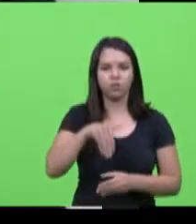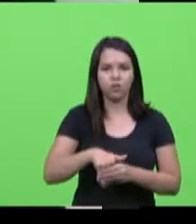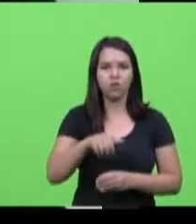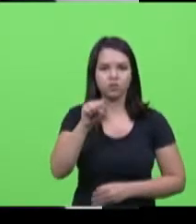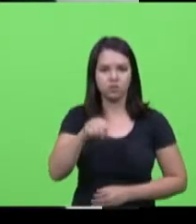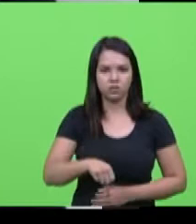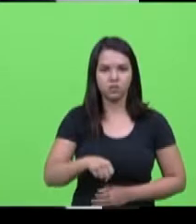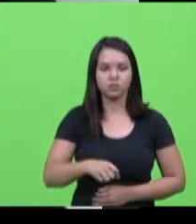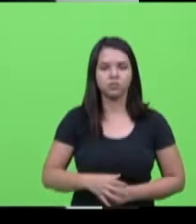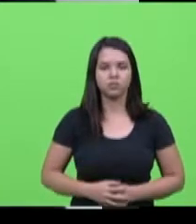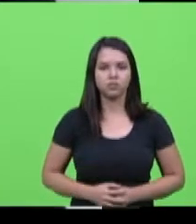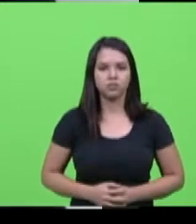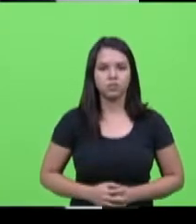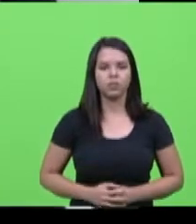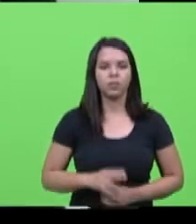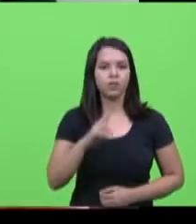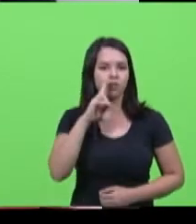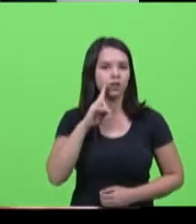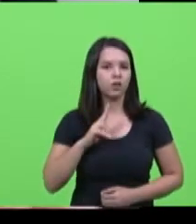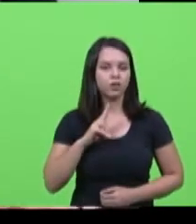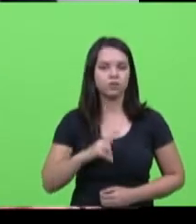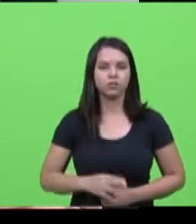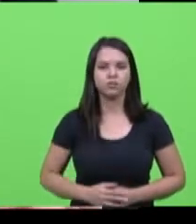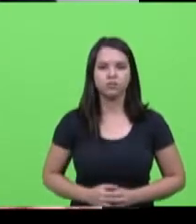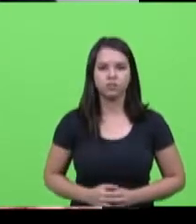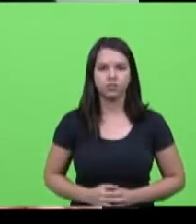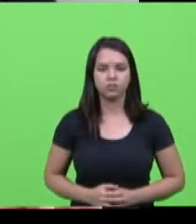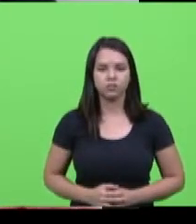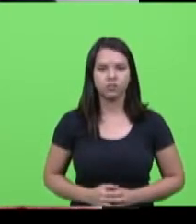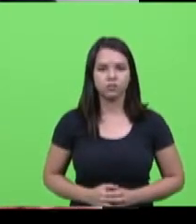presidente. Deputado Ivan Nats.